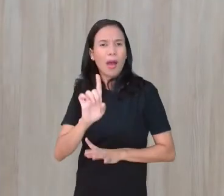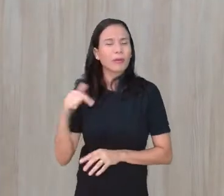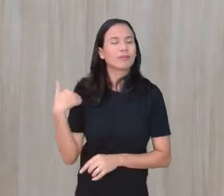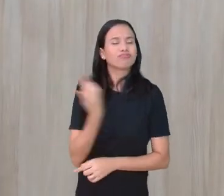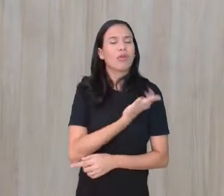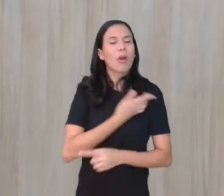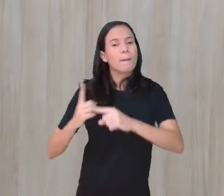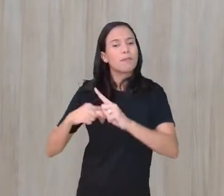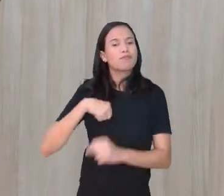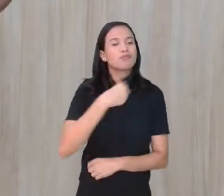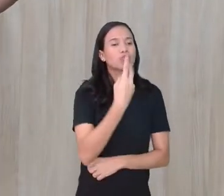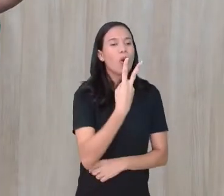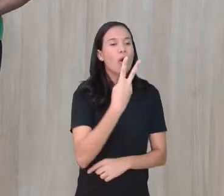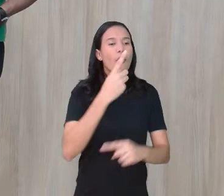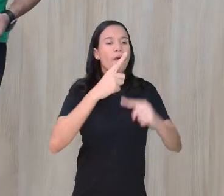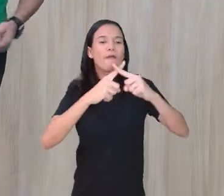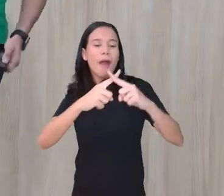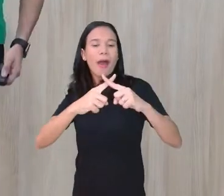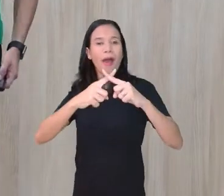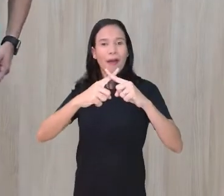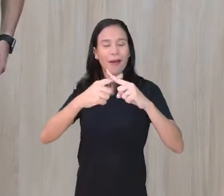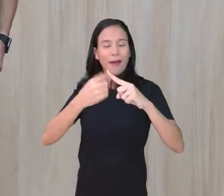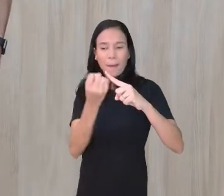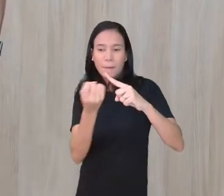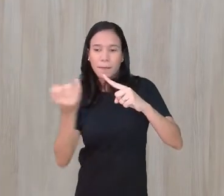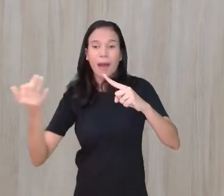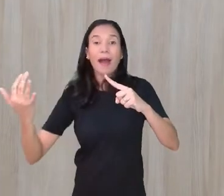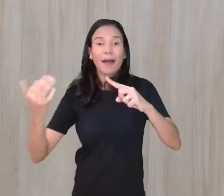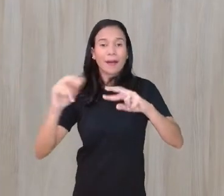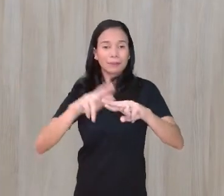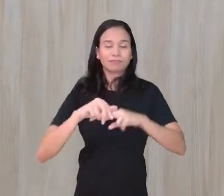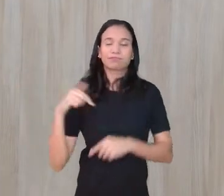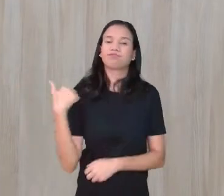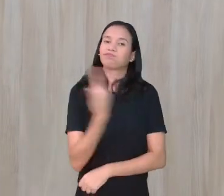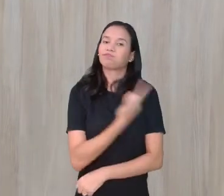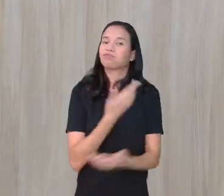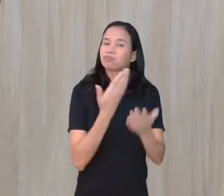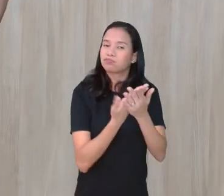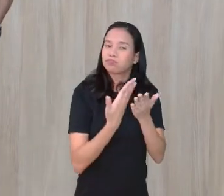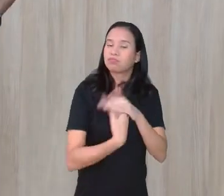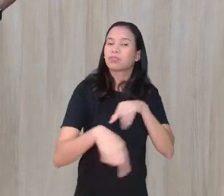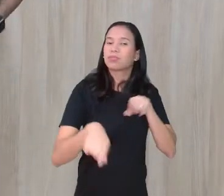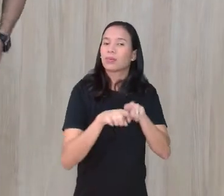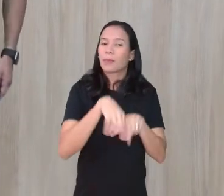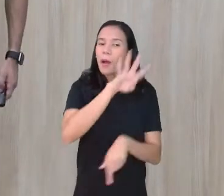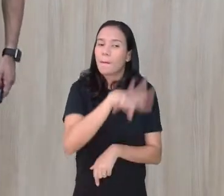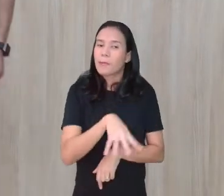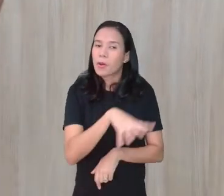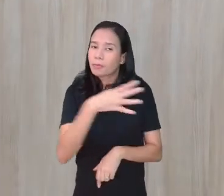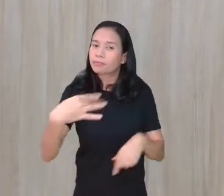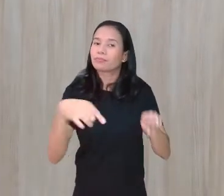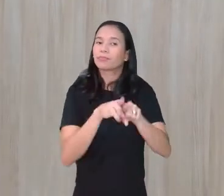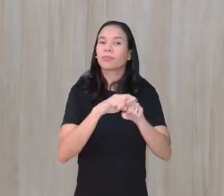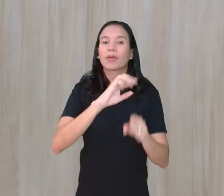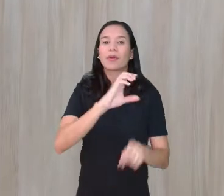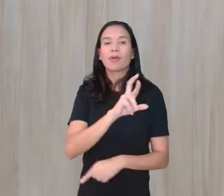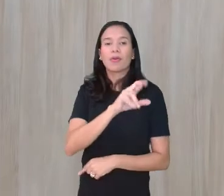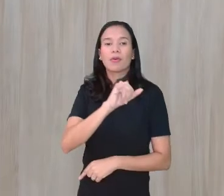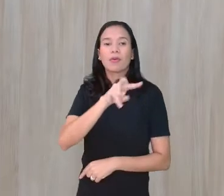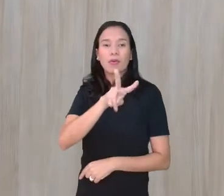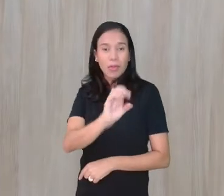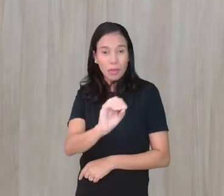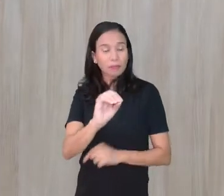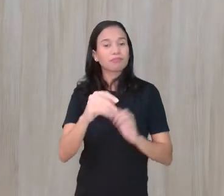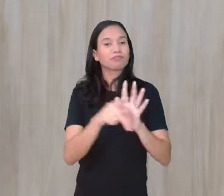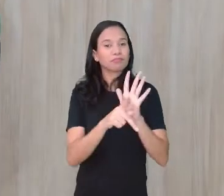aí 2 vezes 7. A gente viu também a tabuada, certo? A gente viu o crivo também de Aristóteles,